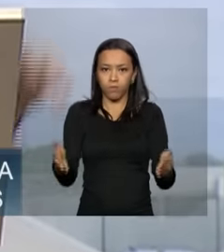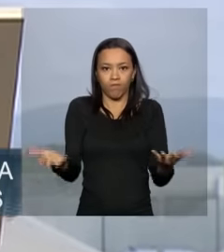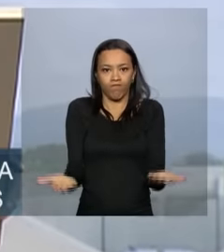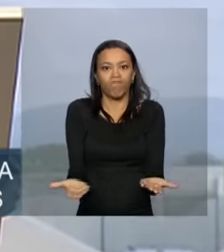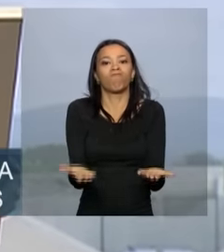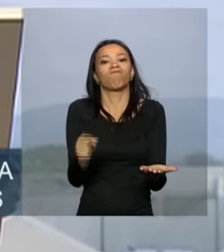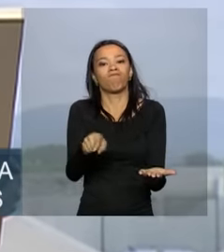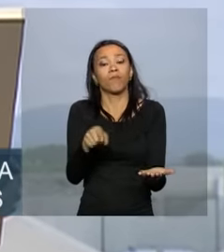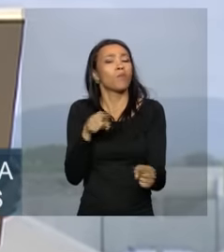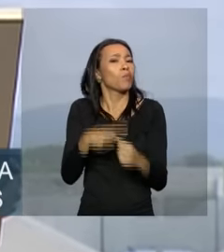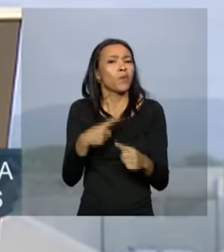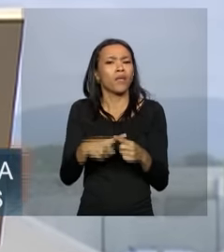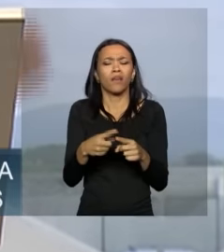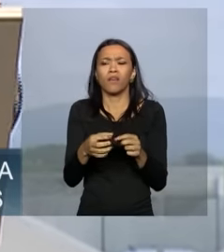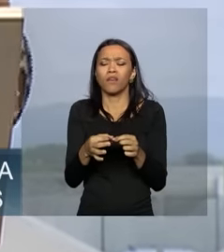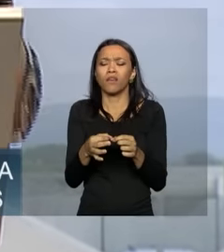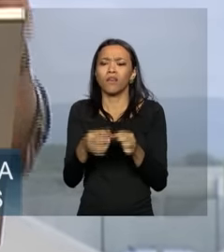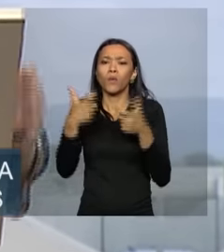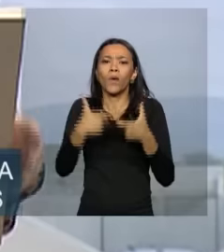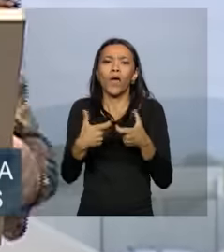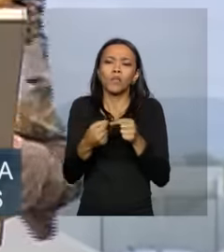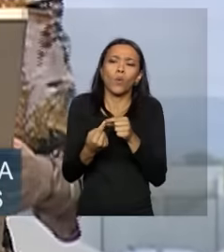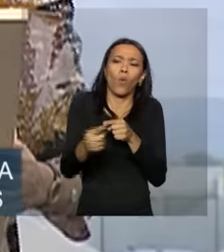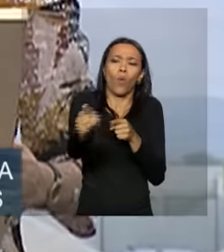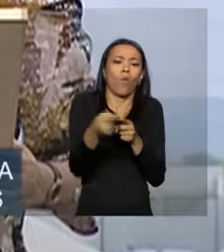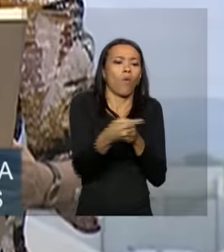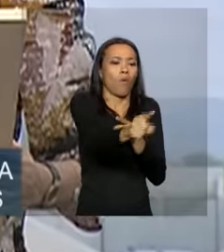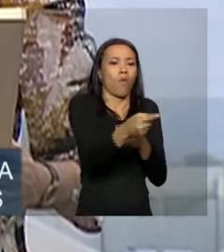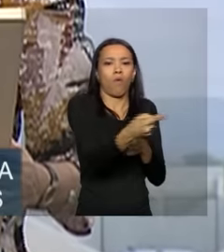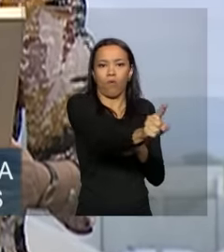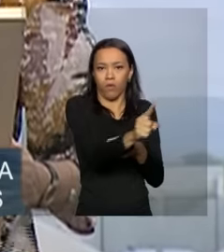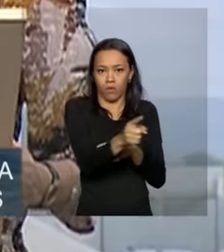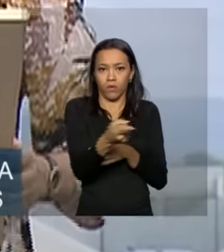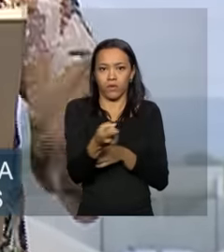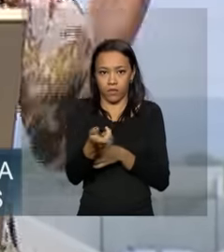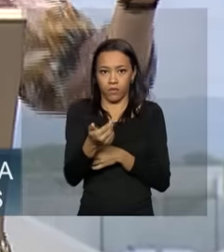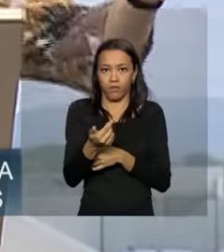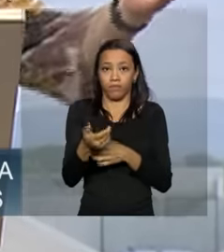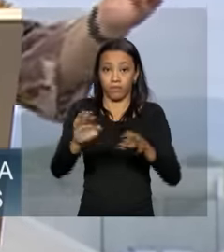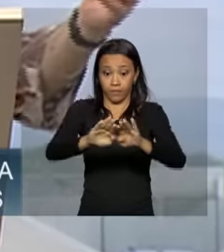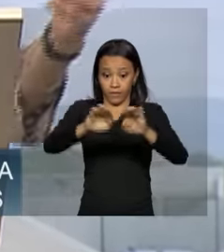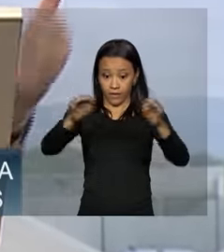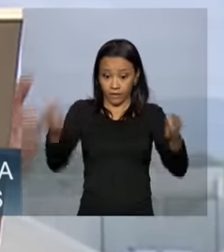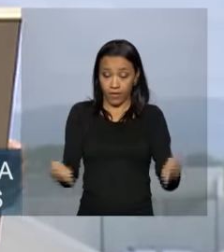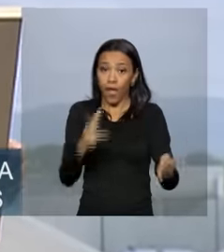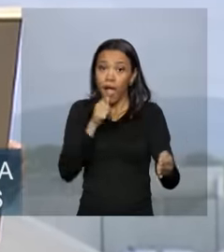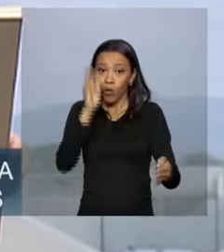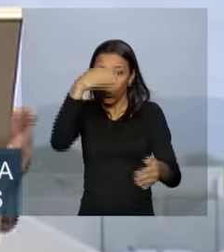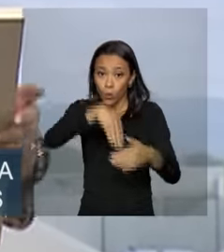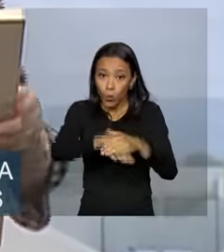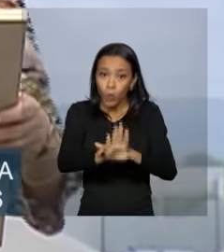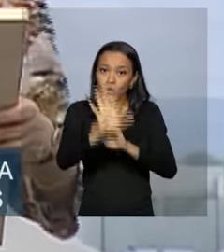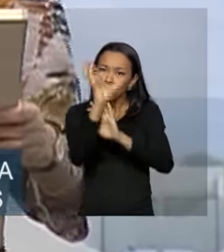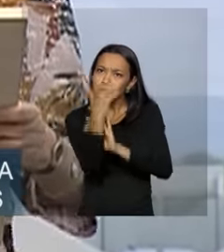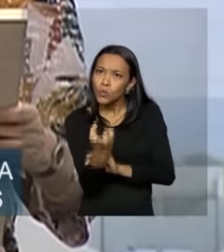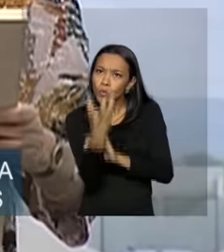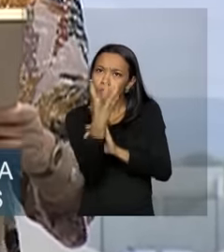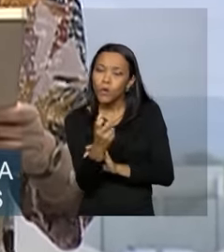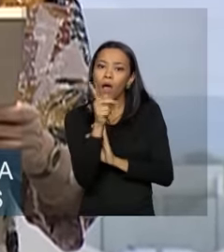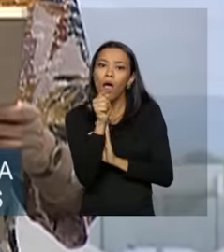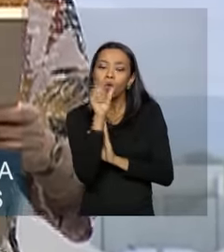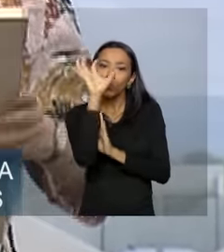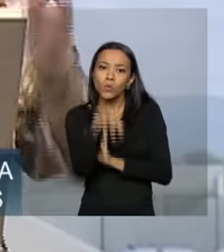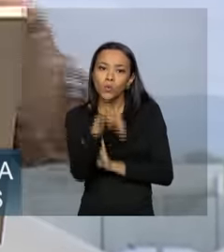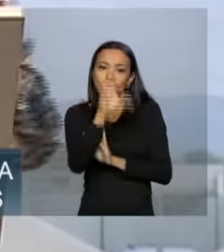regiões mais afastadas, a cisterna de segunda água, seja captando água